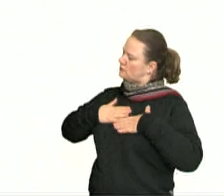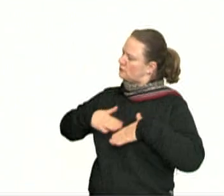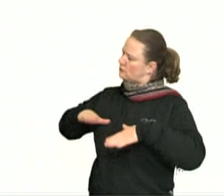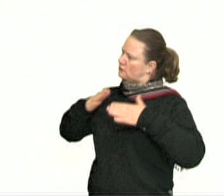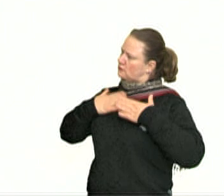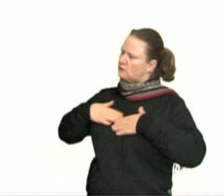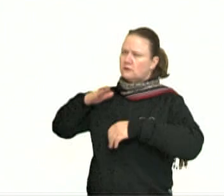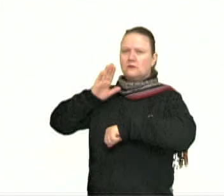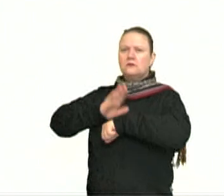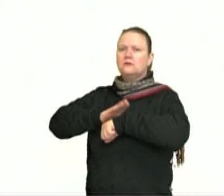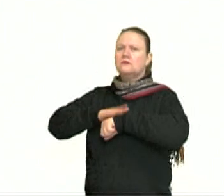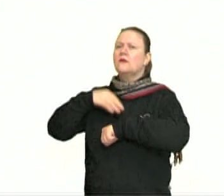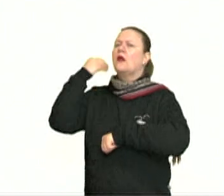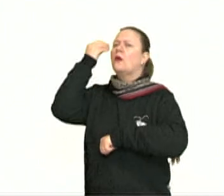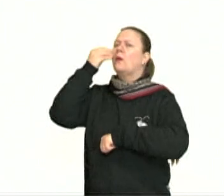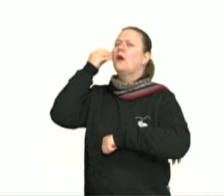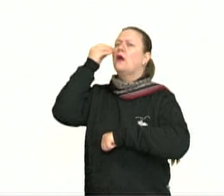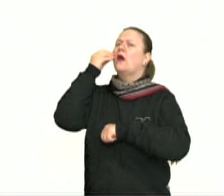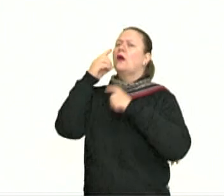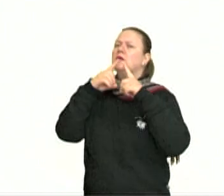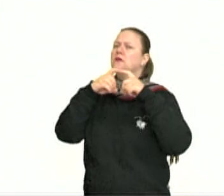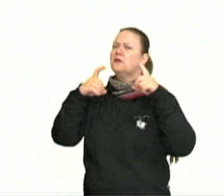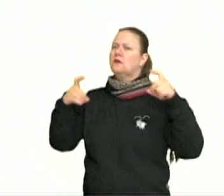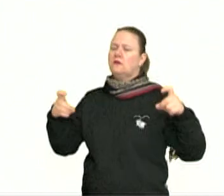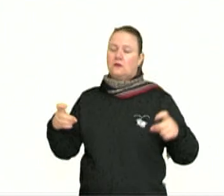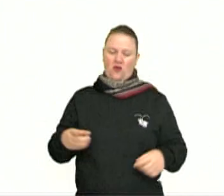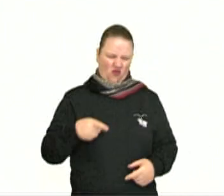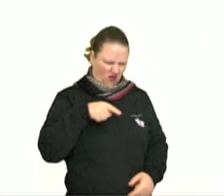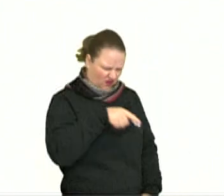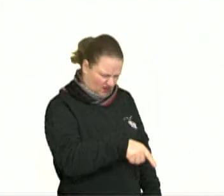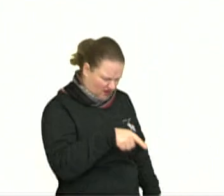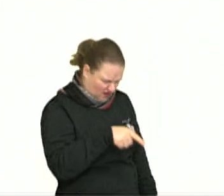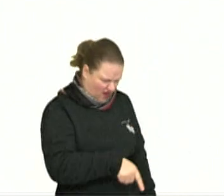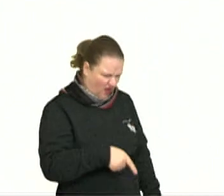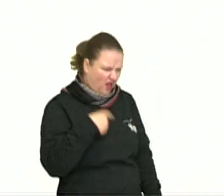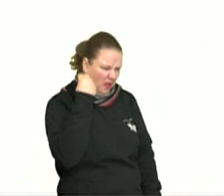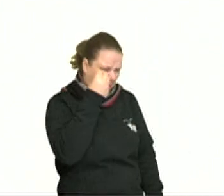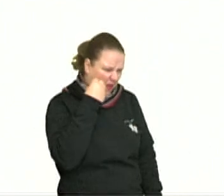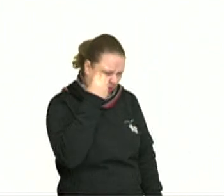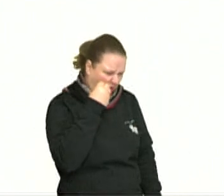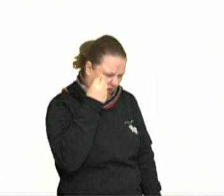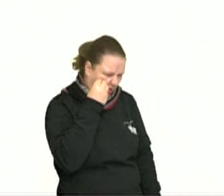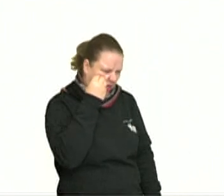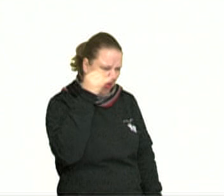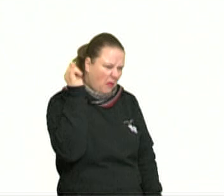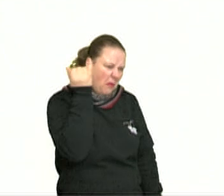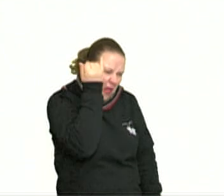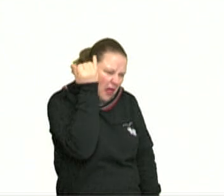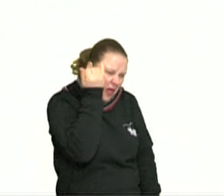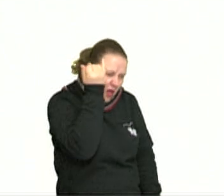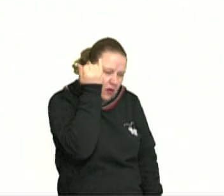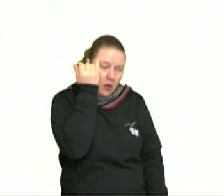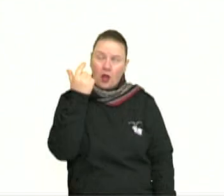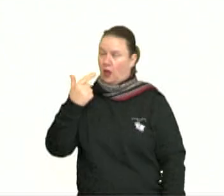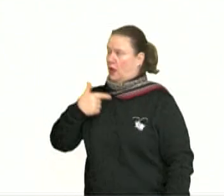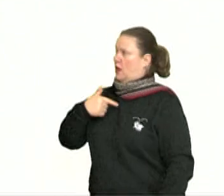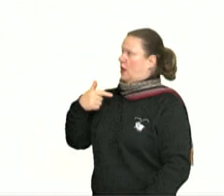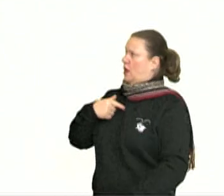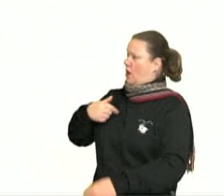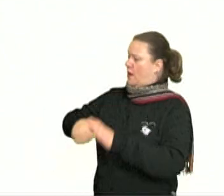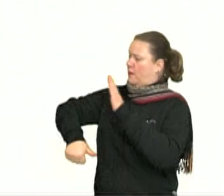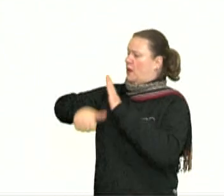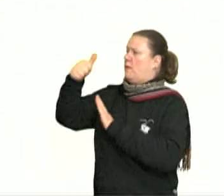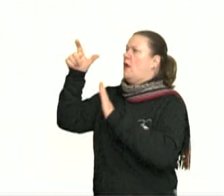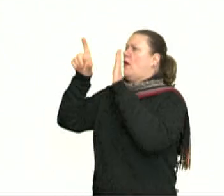científico. O dono diz: experimento é da preguiça? Estou a testar a primeira lei de Newton. E o dono pergunta: preguiça,